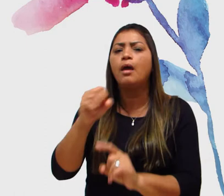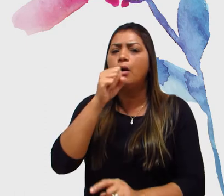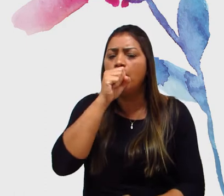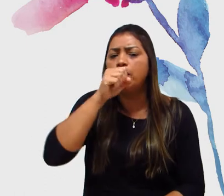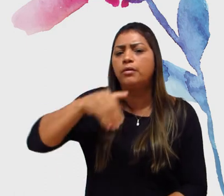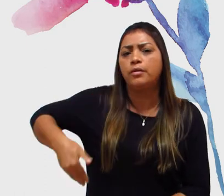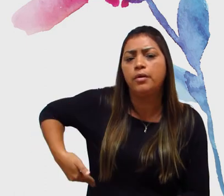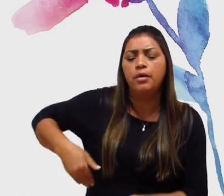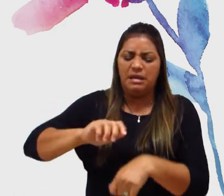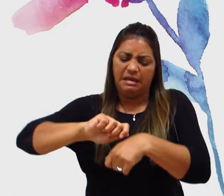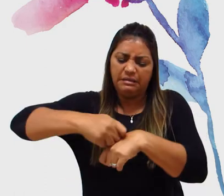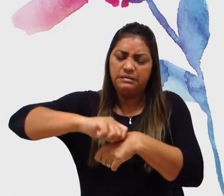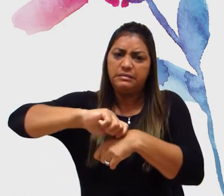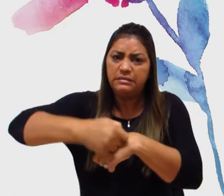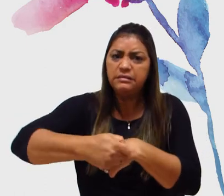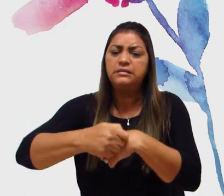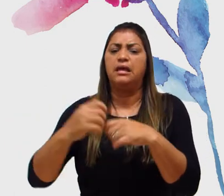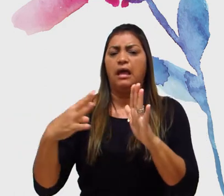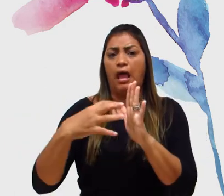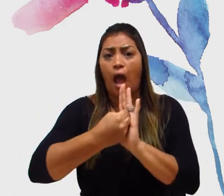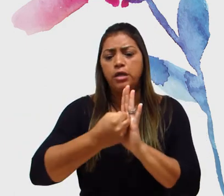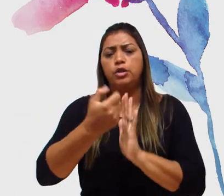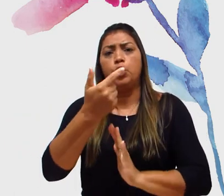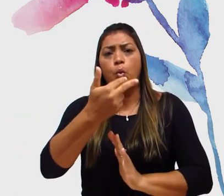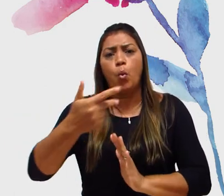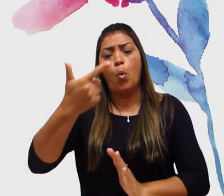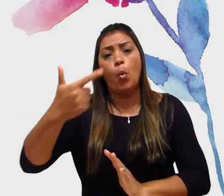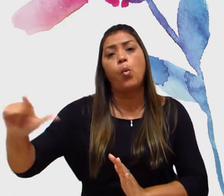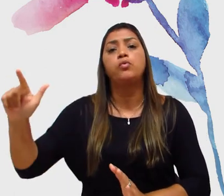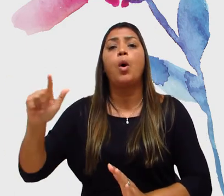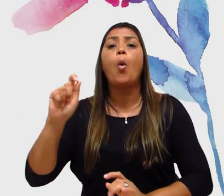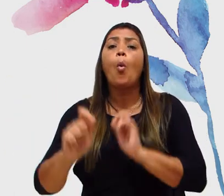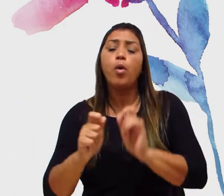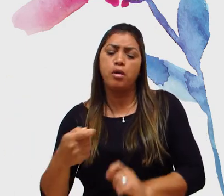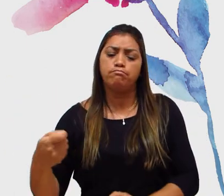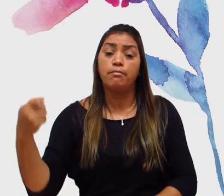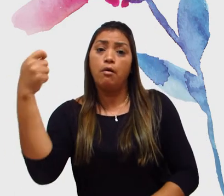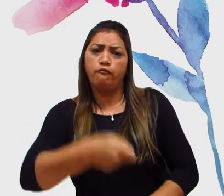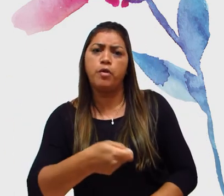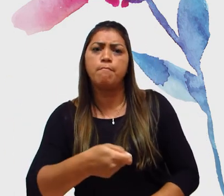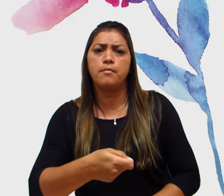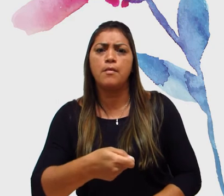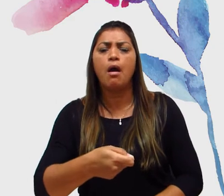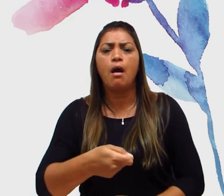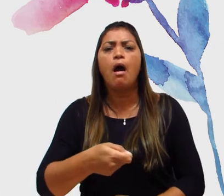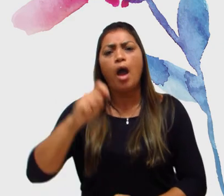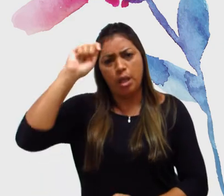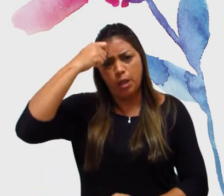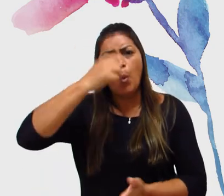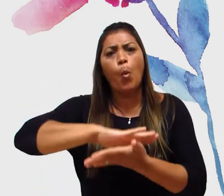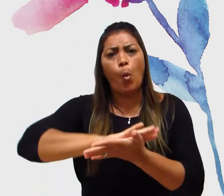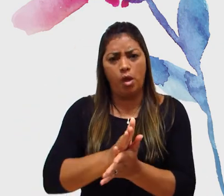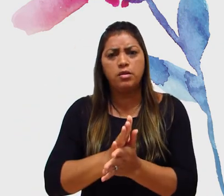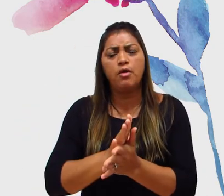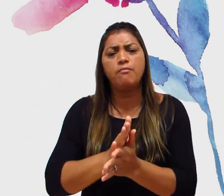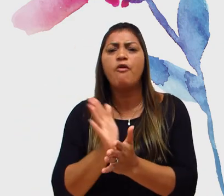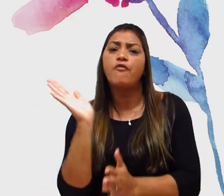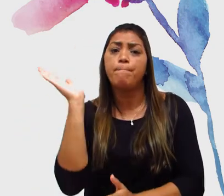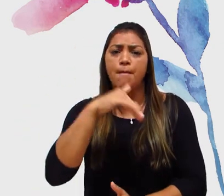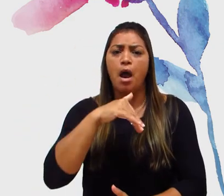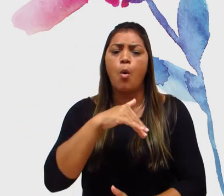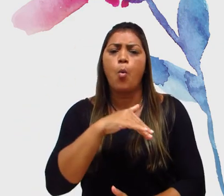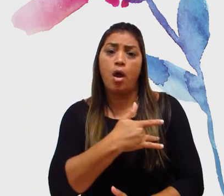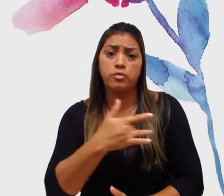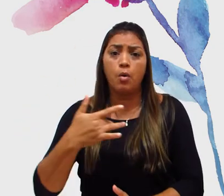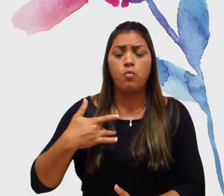transmissíveis, tuberculose, hanseníase, sífilis e AIDS, entre outras, o que nos leva a reafirmar que